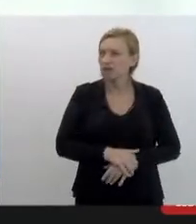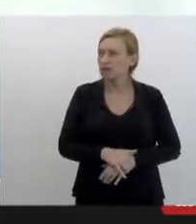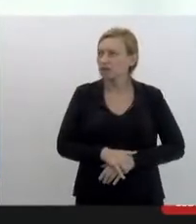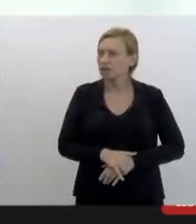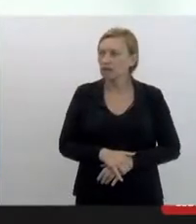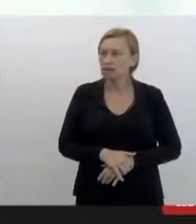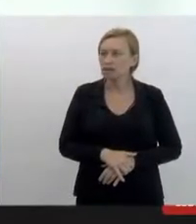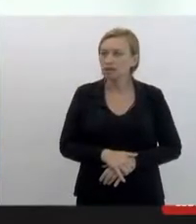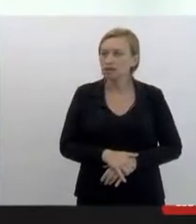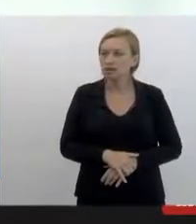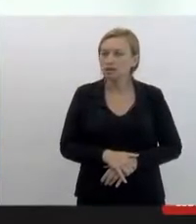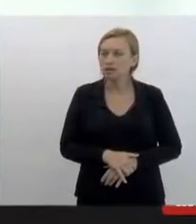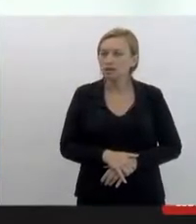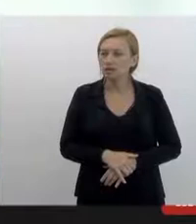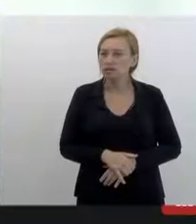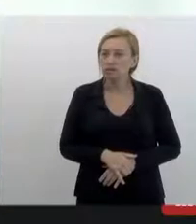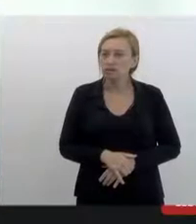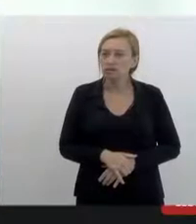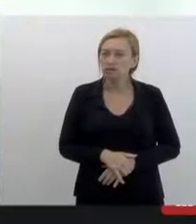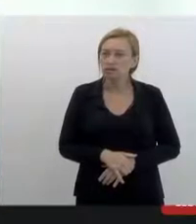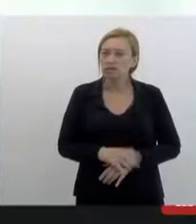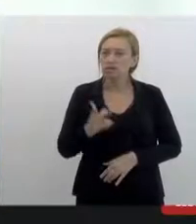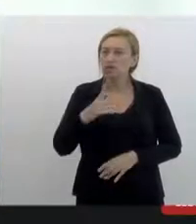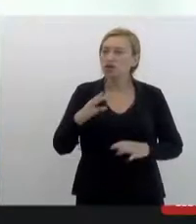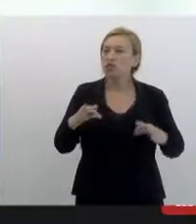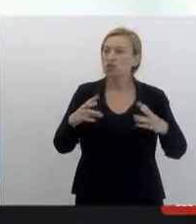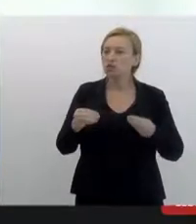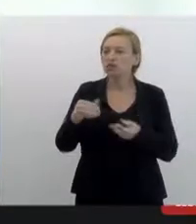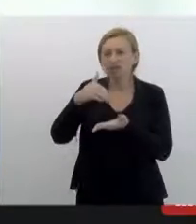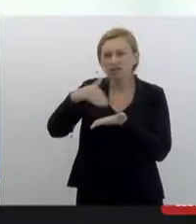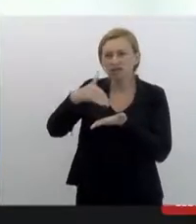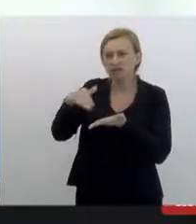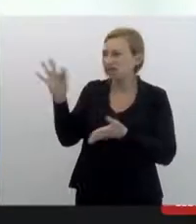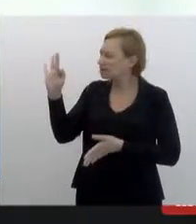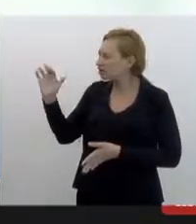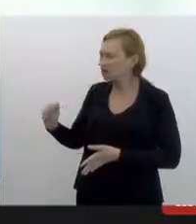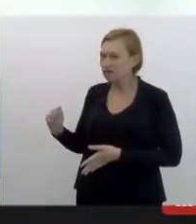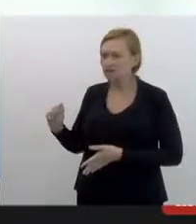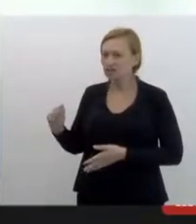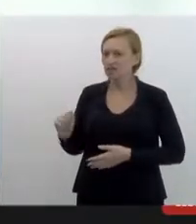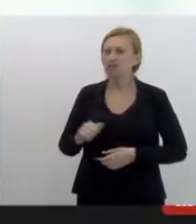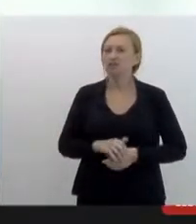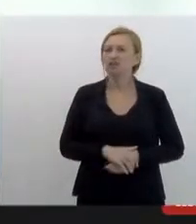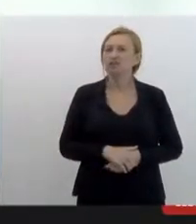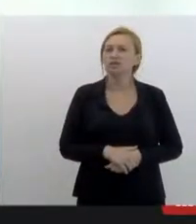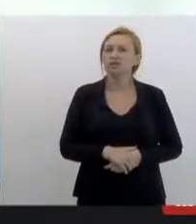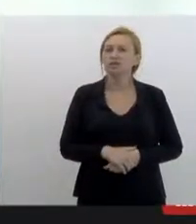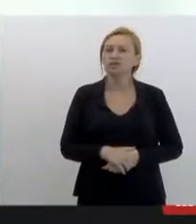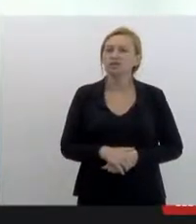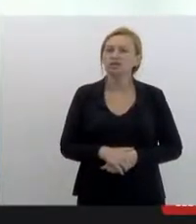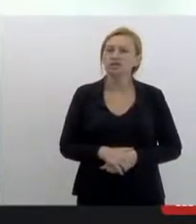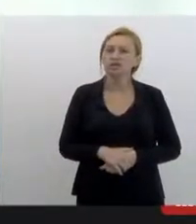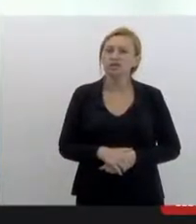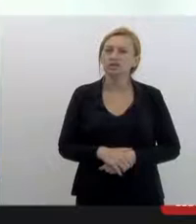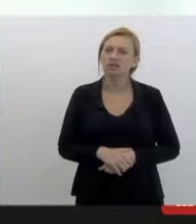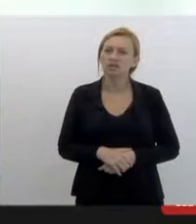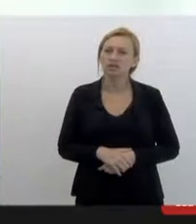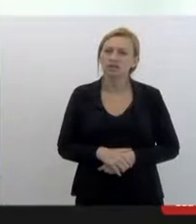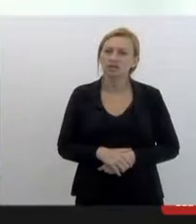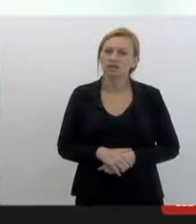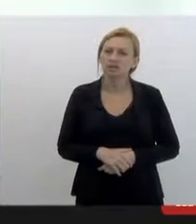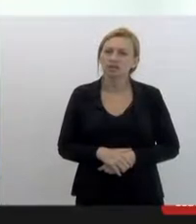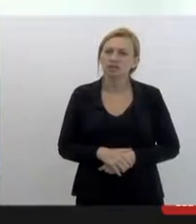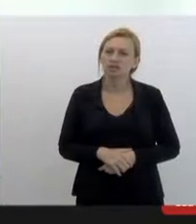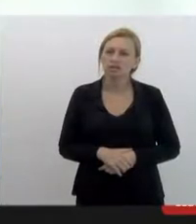E de lá para cá, todo secretário de Fazenda que entra, eu cobro. E todos dizem que está na